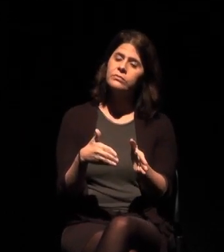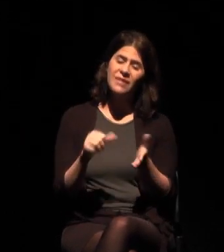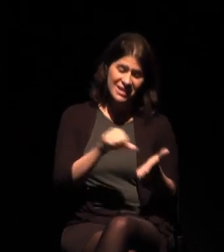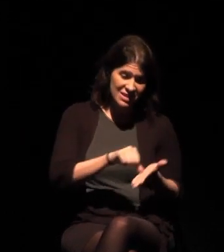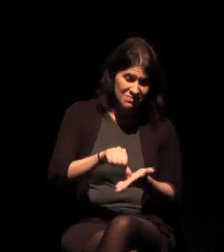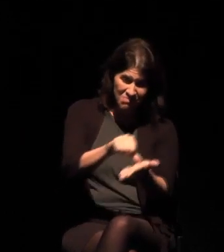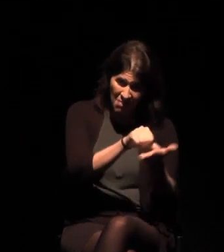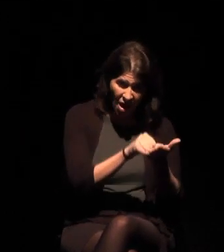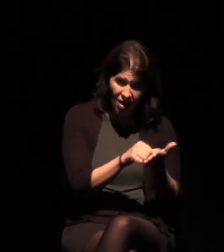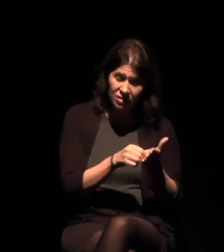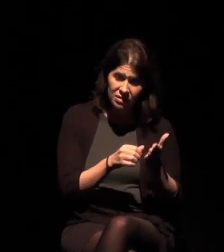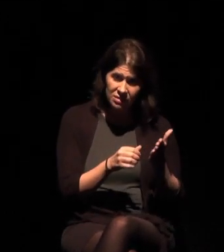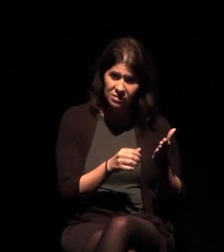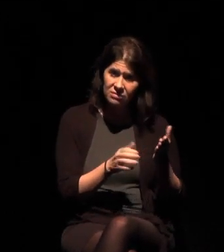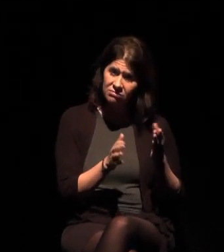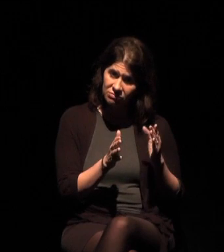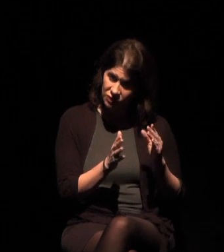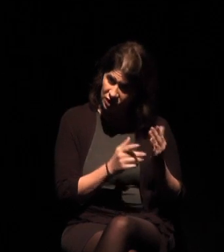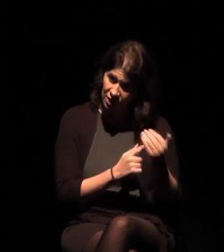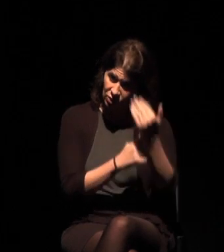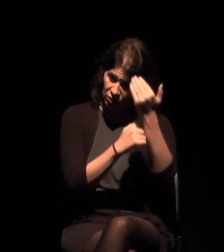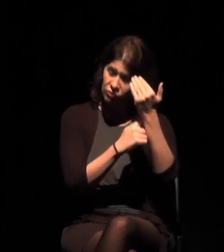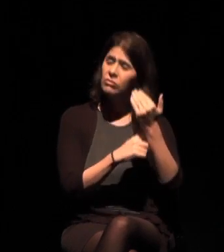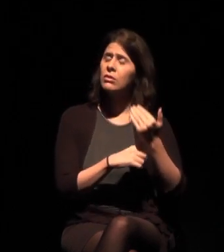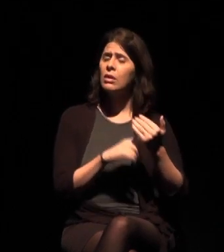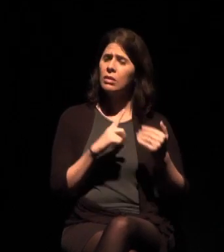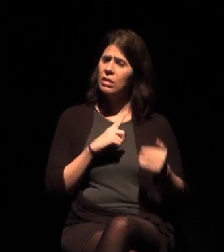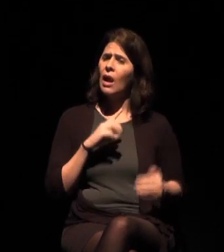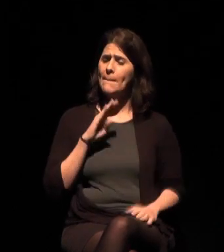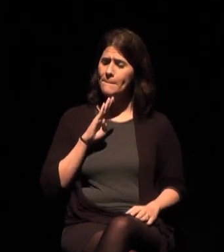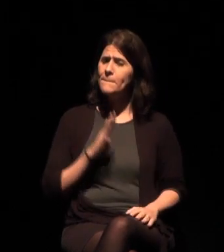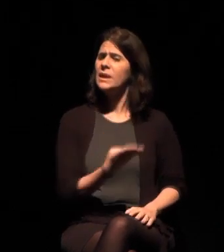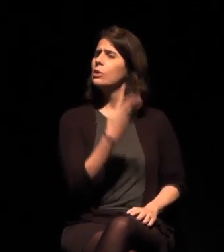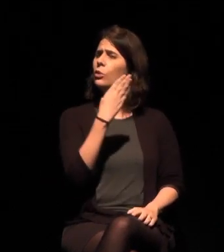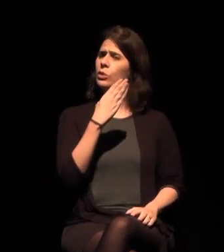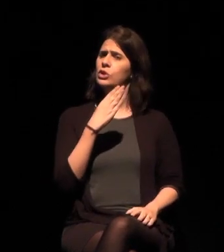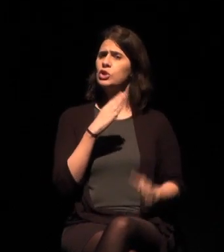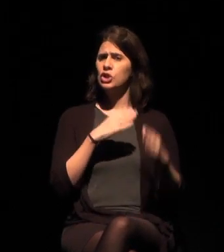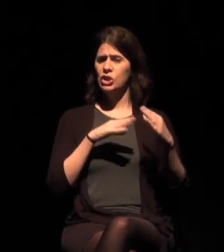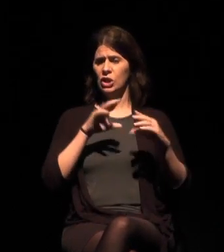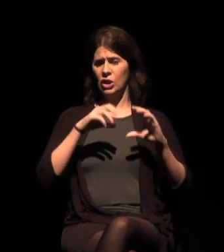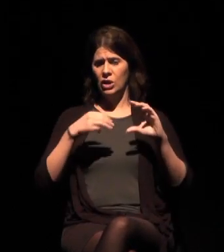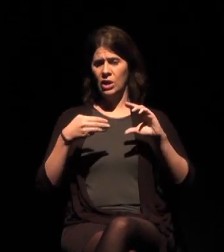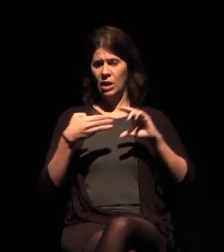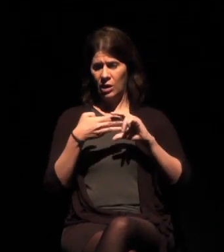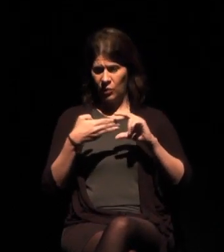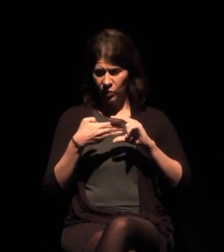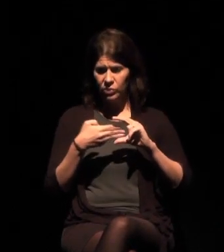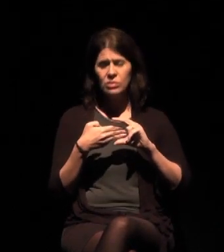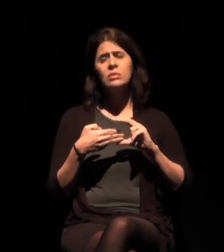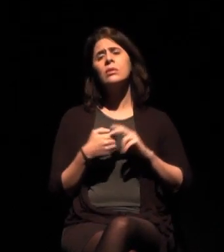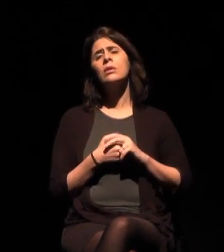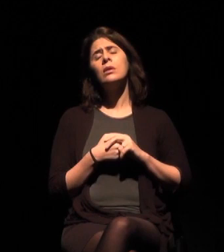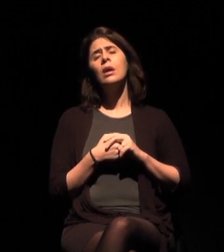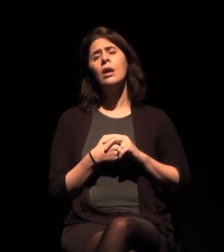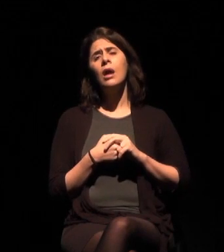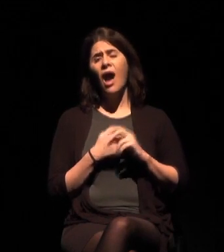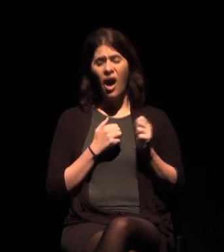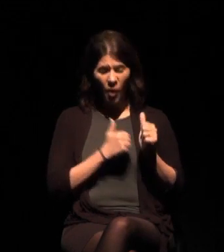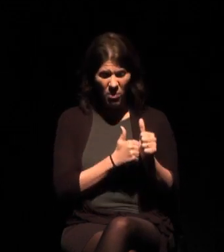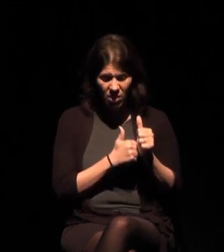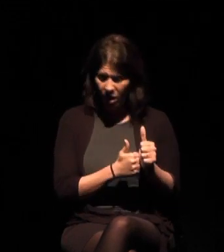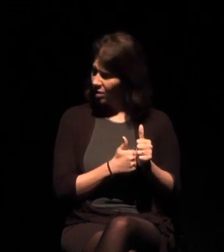de euros ou bilhões de euros não têm sido acompanhados e isto é uma contradição com a produção do dados